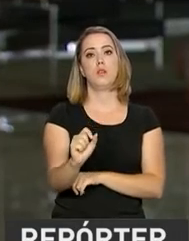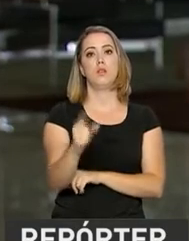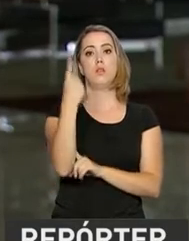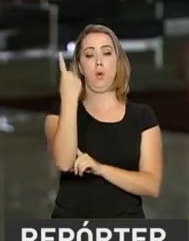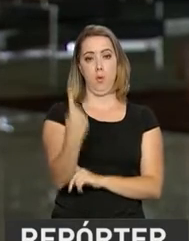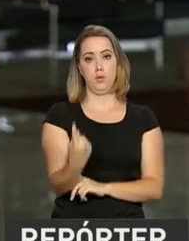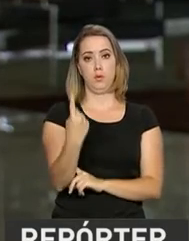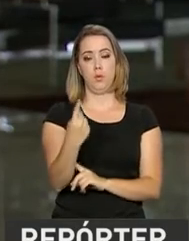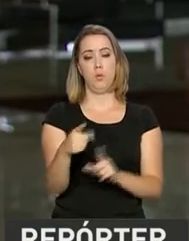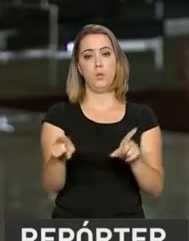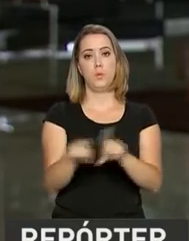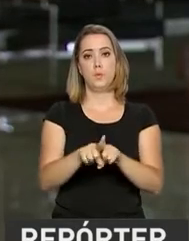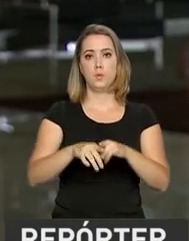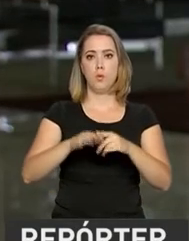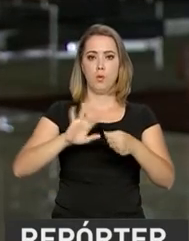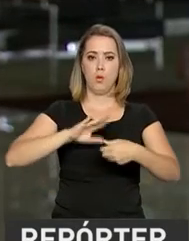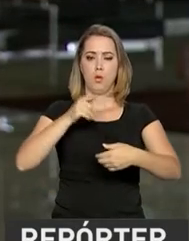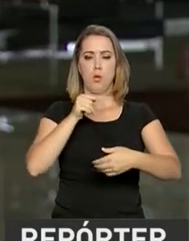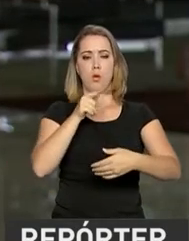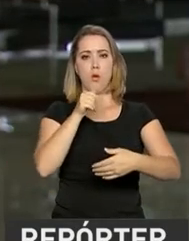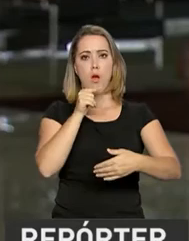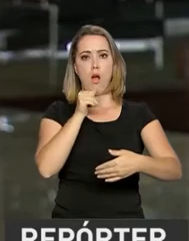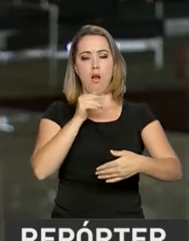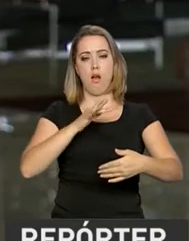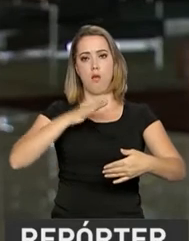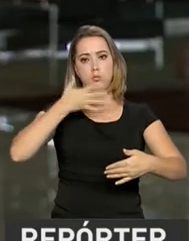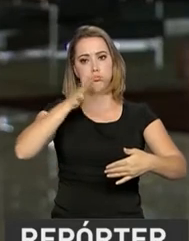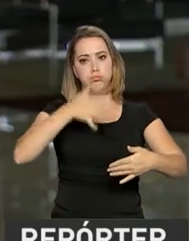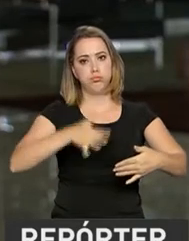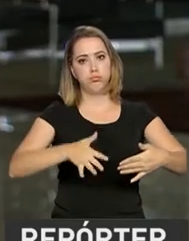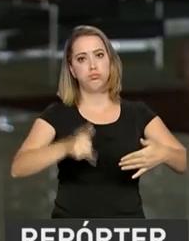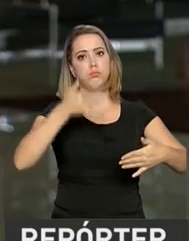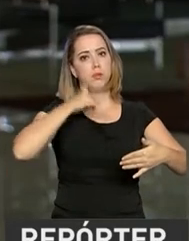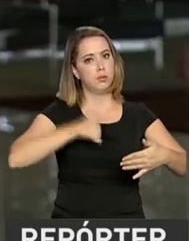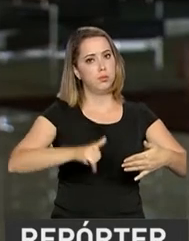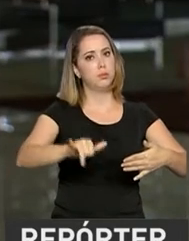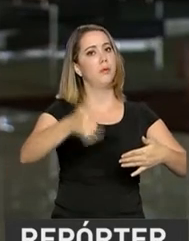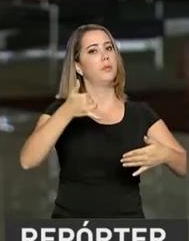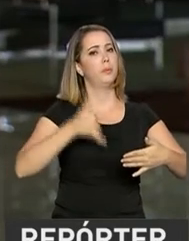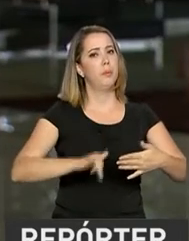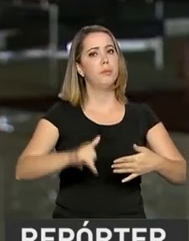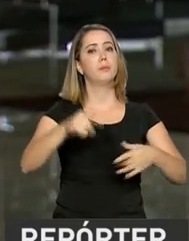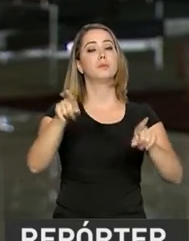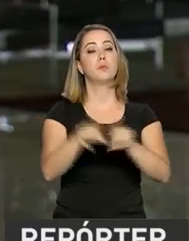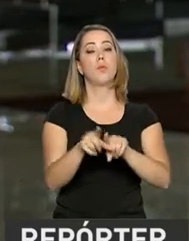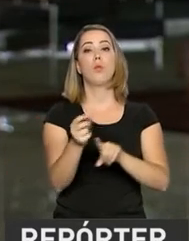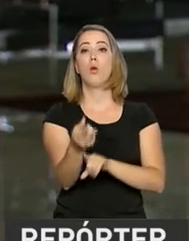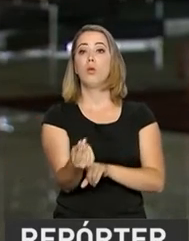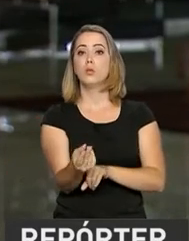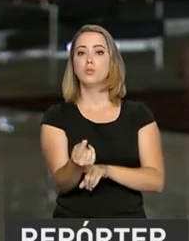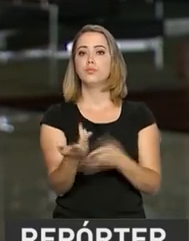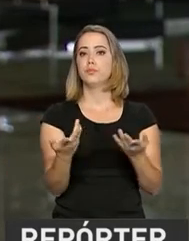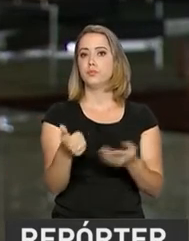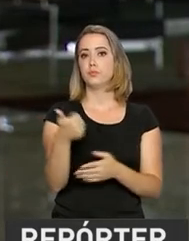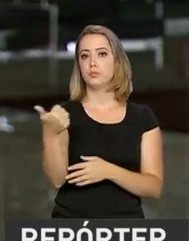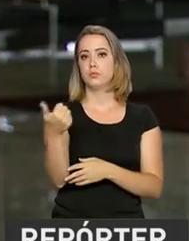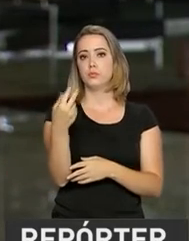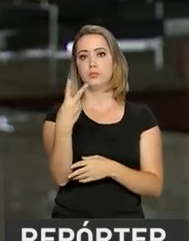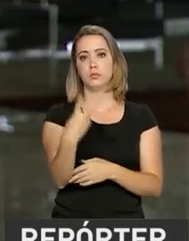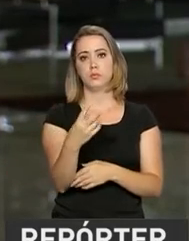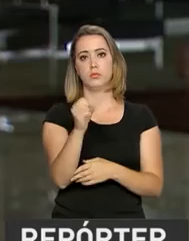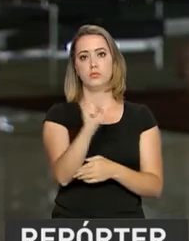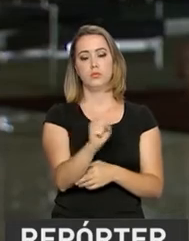usina termelétrica no parque termelétrico nacional e o custo operacional dessa usina é de 128